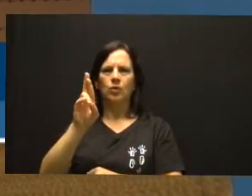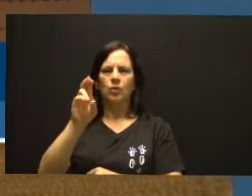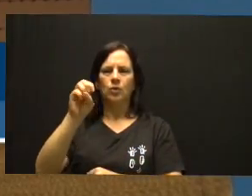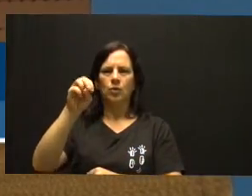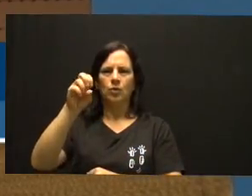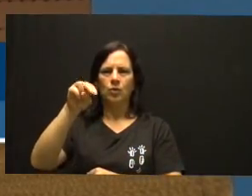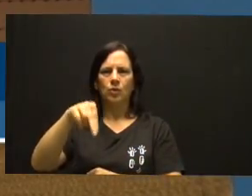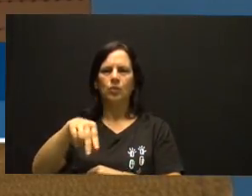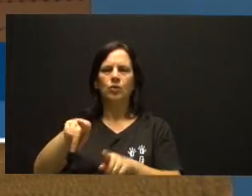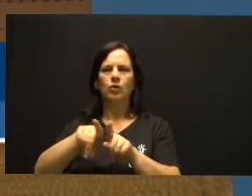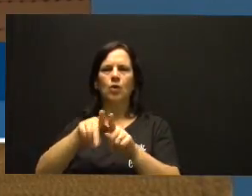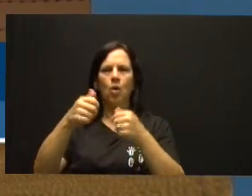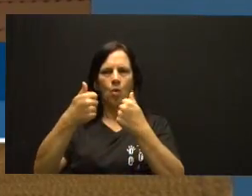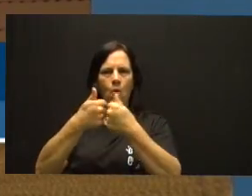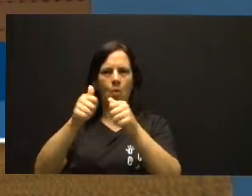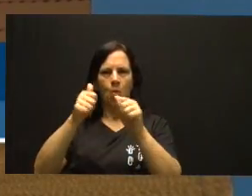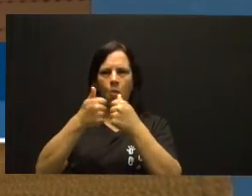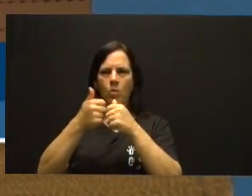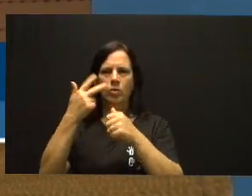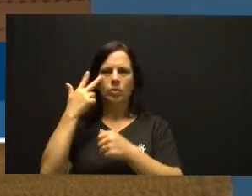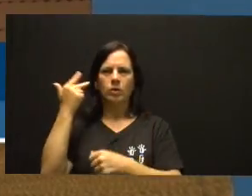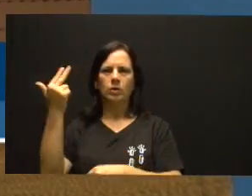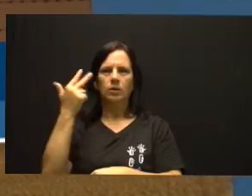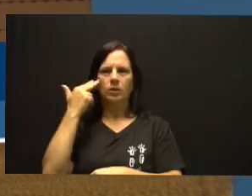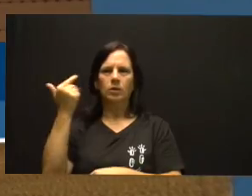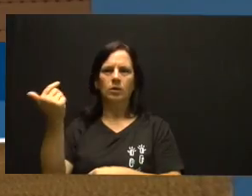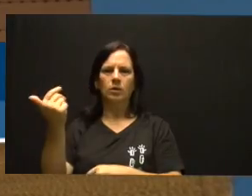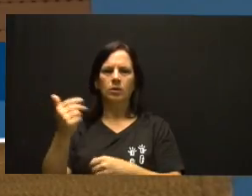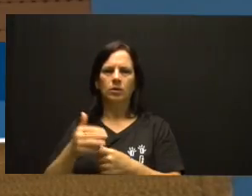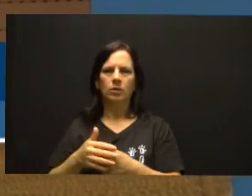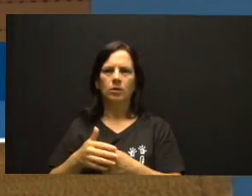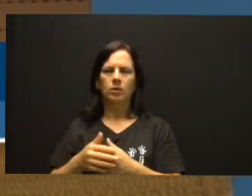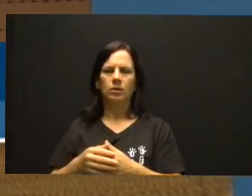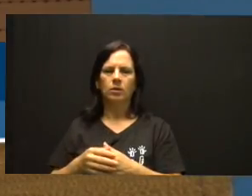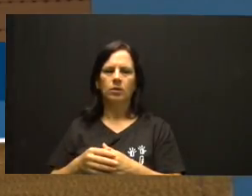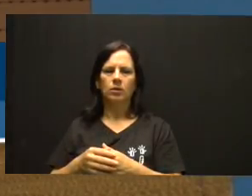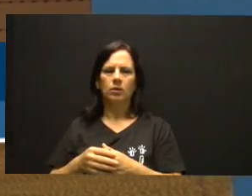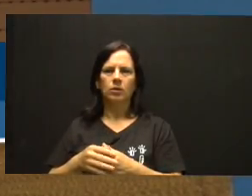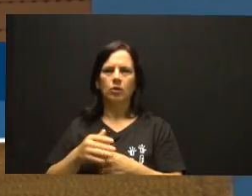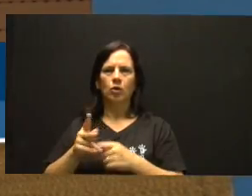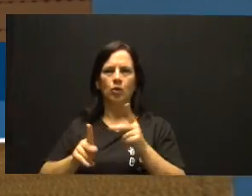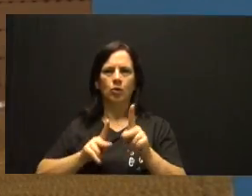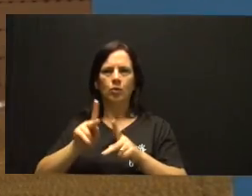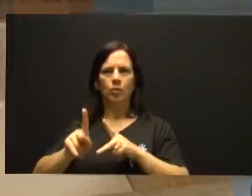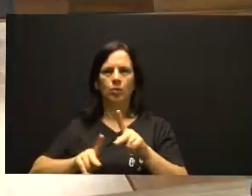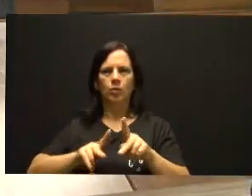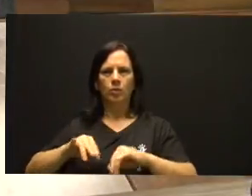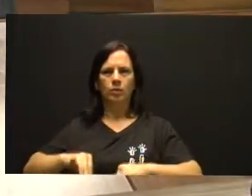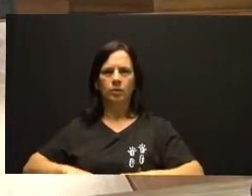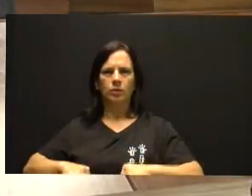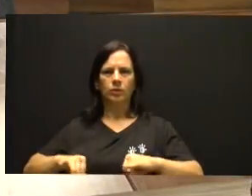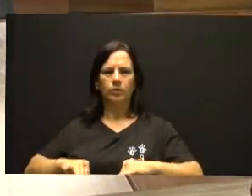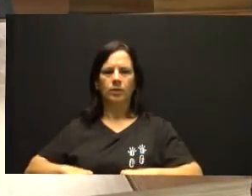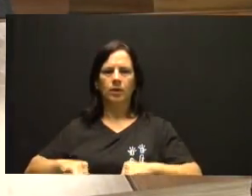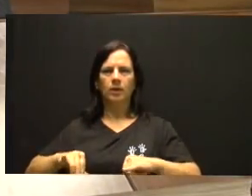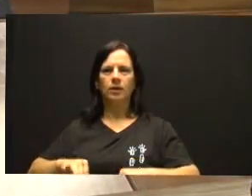agora o ônibus se retornou às linhas e o pessoal está feliz. Senhor presidente, questão de ordem. Sofrendo muito. Peça para que a munícipe...